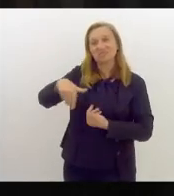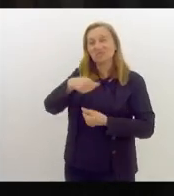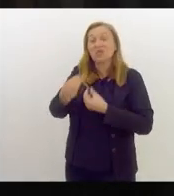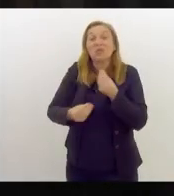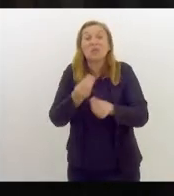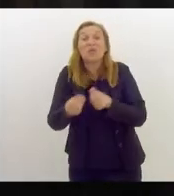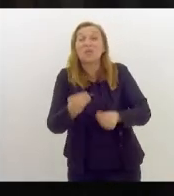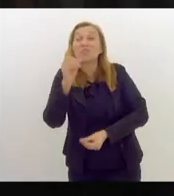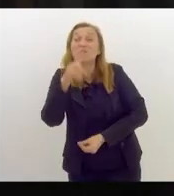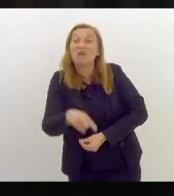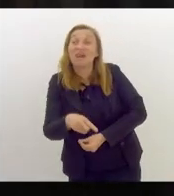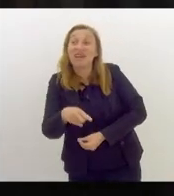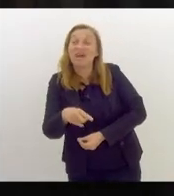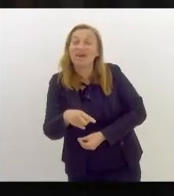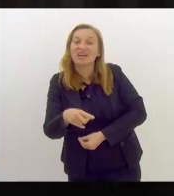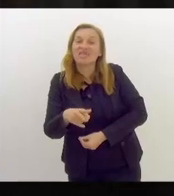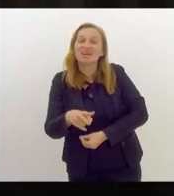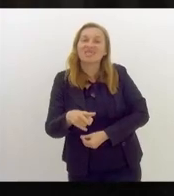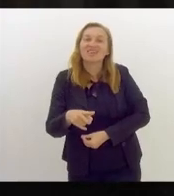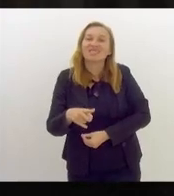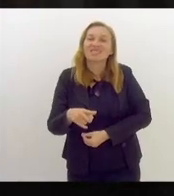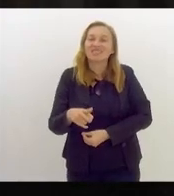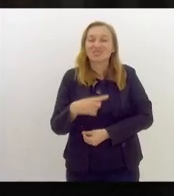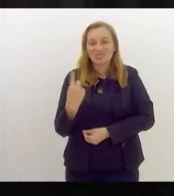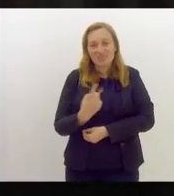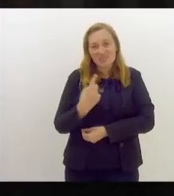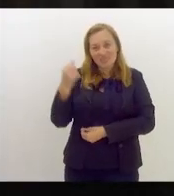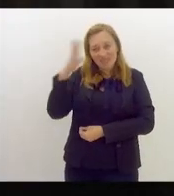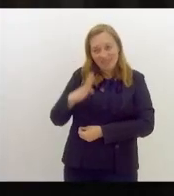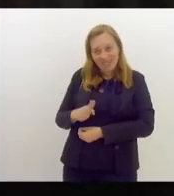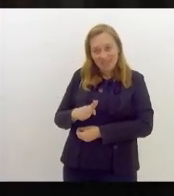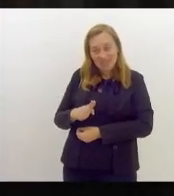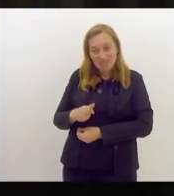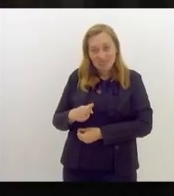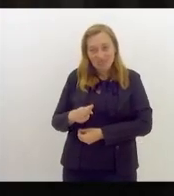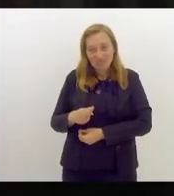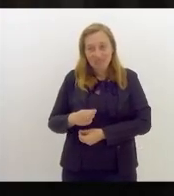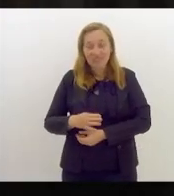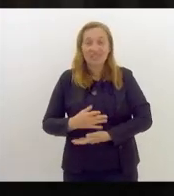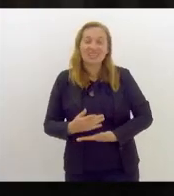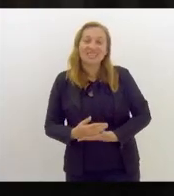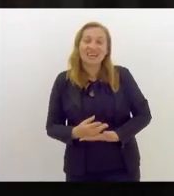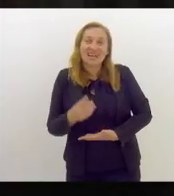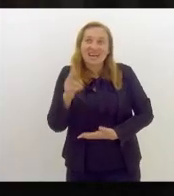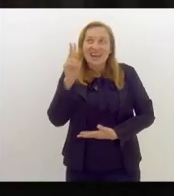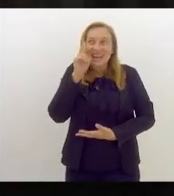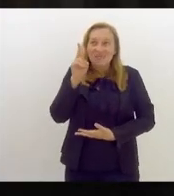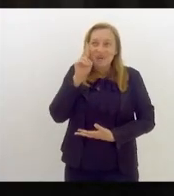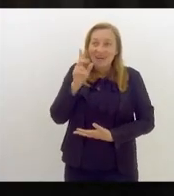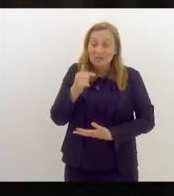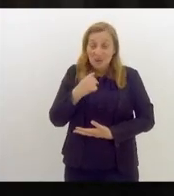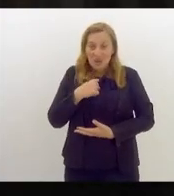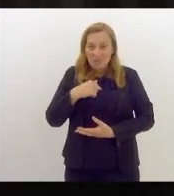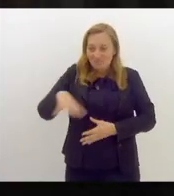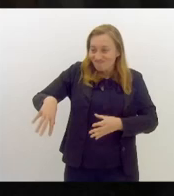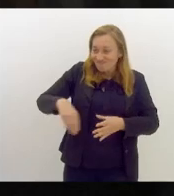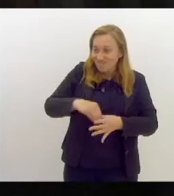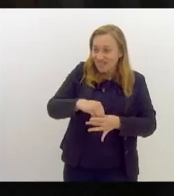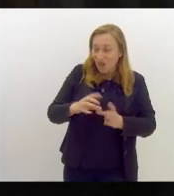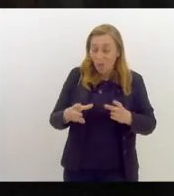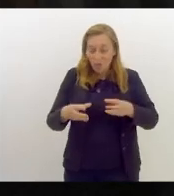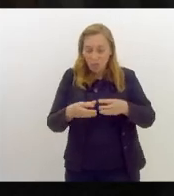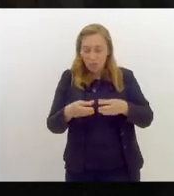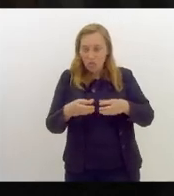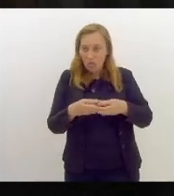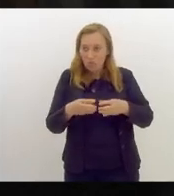como é a gente brasileira assim ao ter sido lembrado para integrar esse seleto grupo